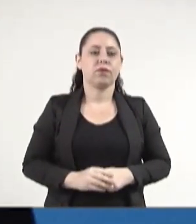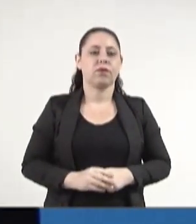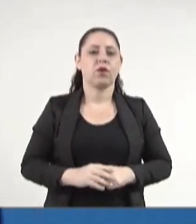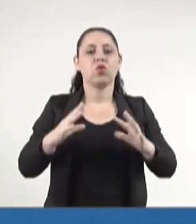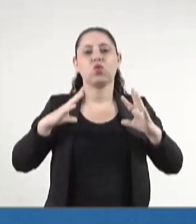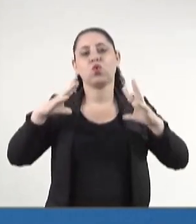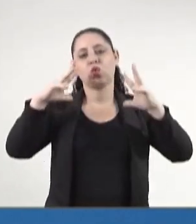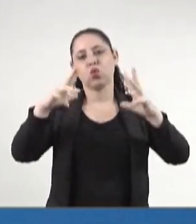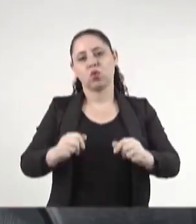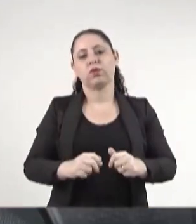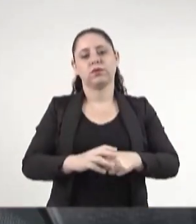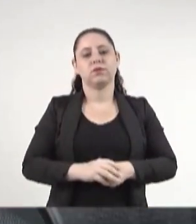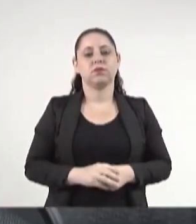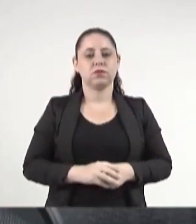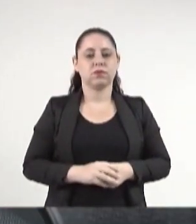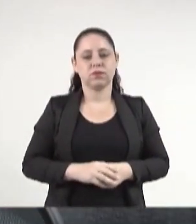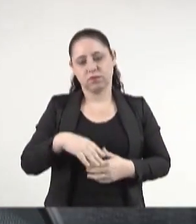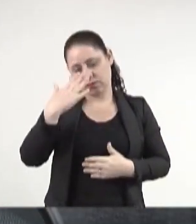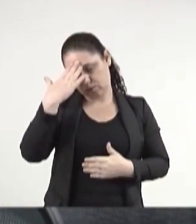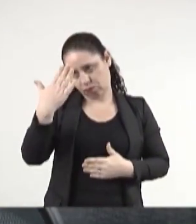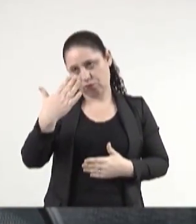viva nós todos.